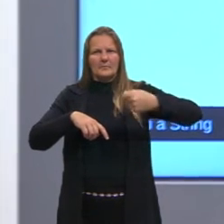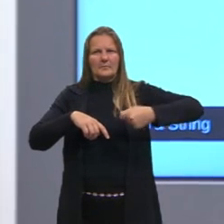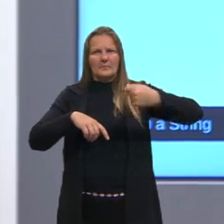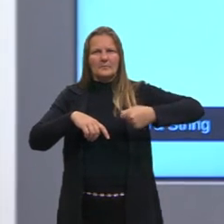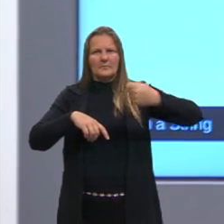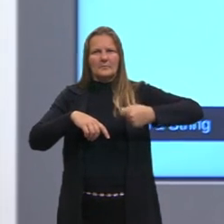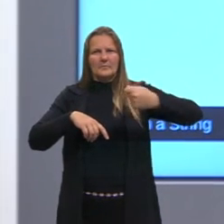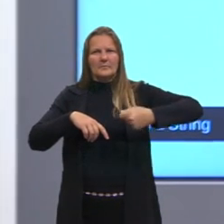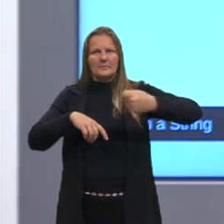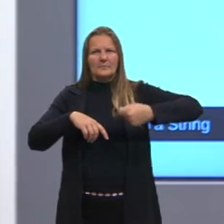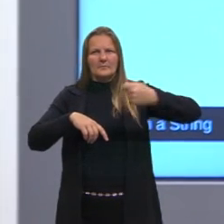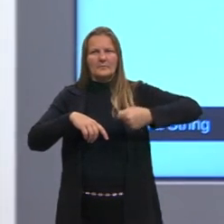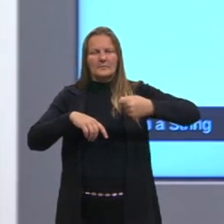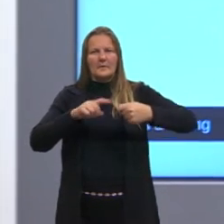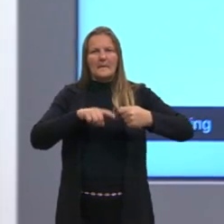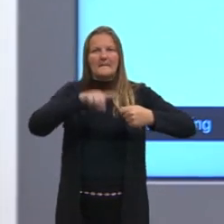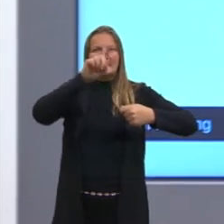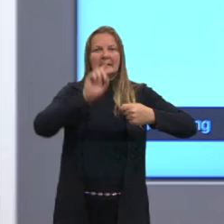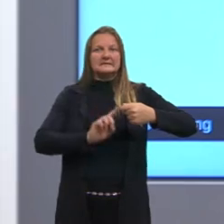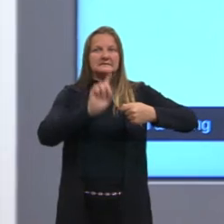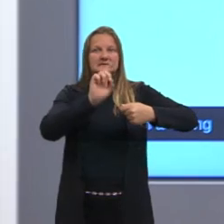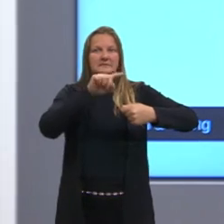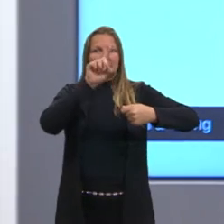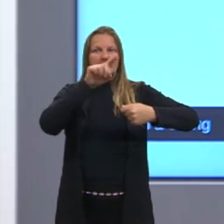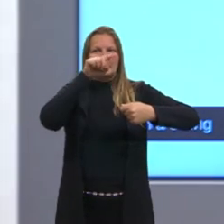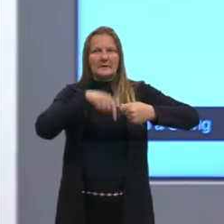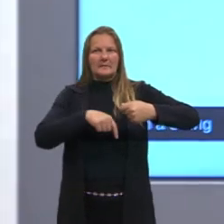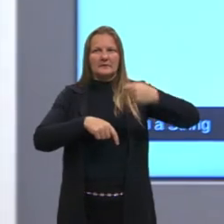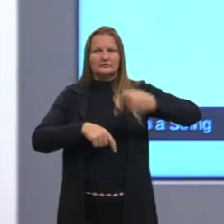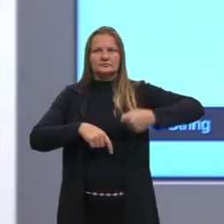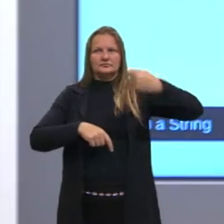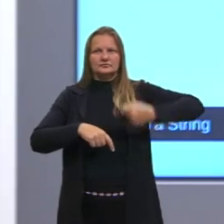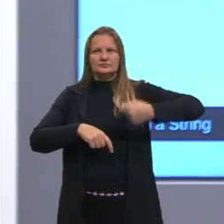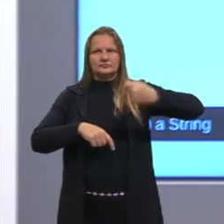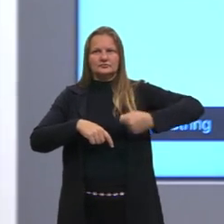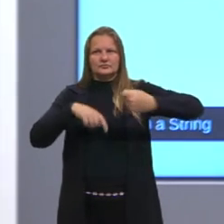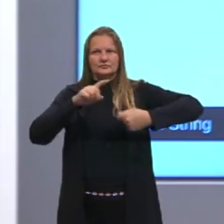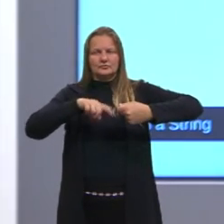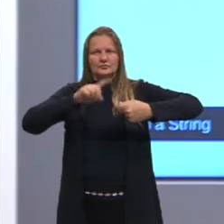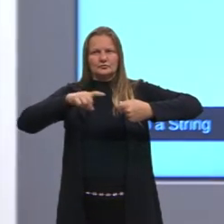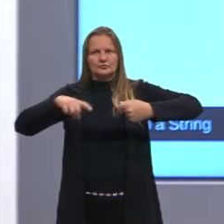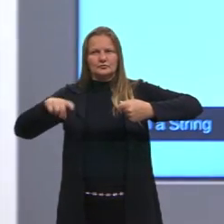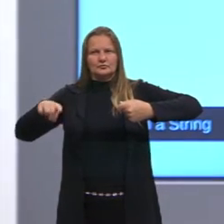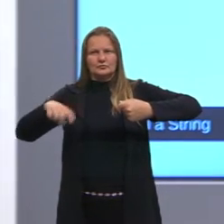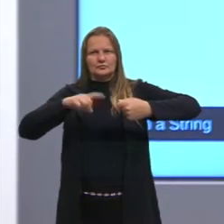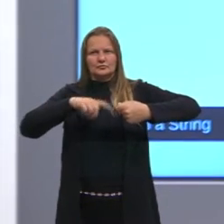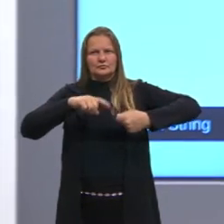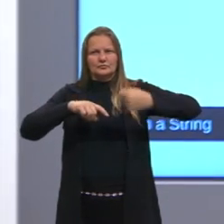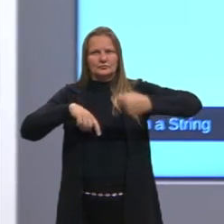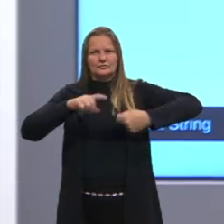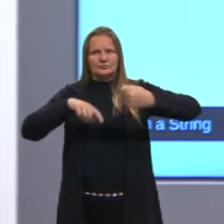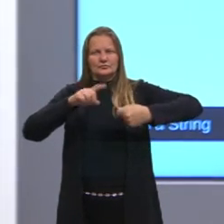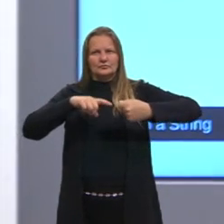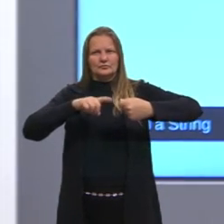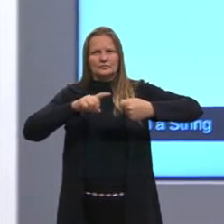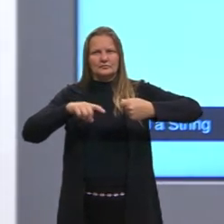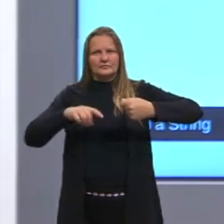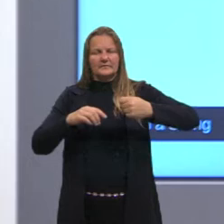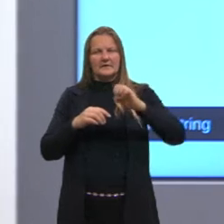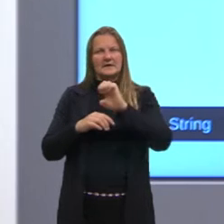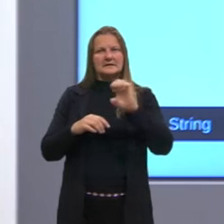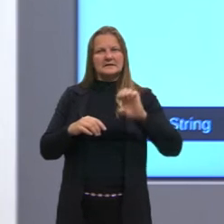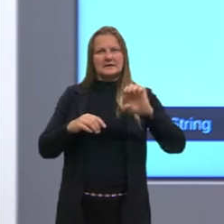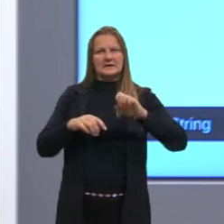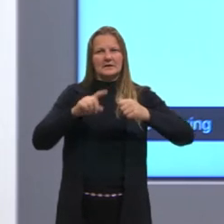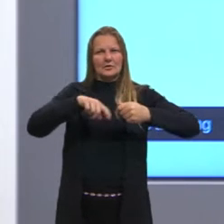movimento, eu estou movimentando para cima e para baixo. E olha como que a onda se propaga. Ela começa na extremidade